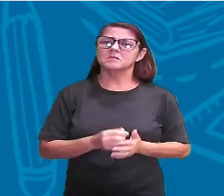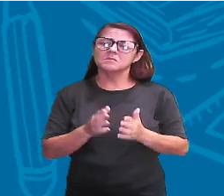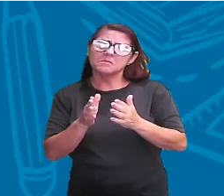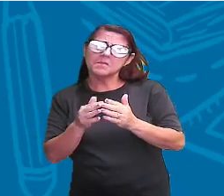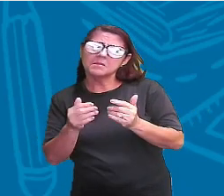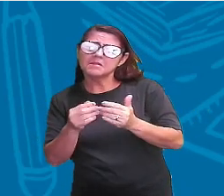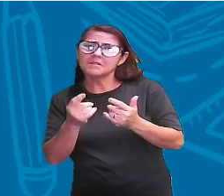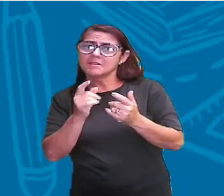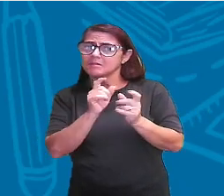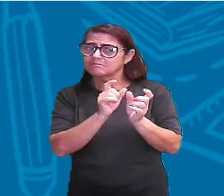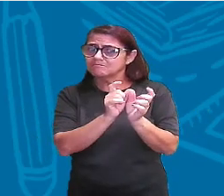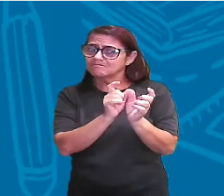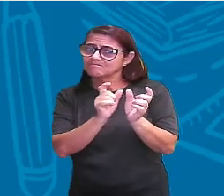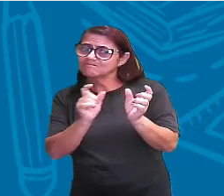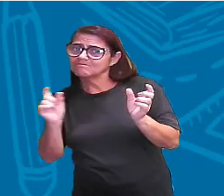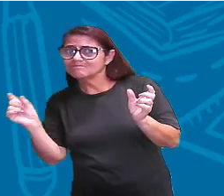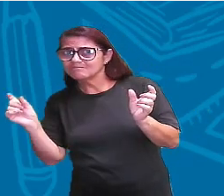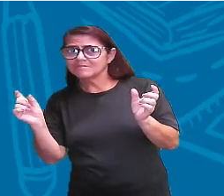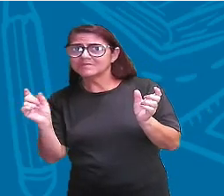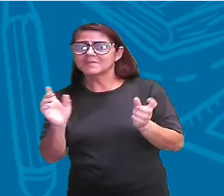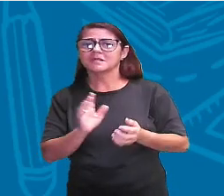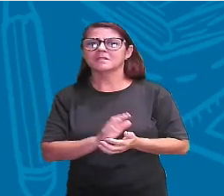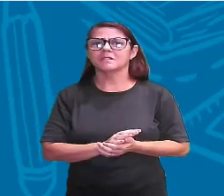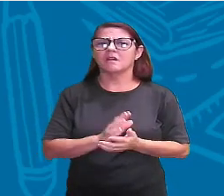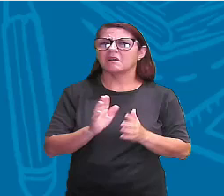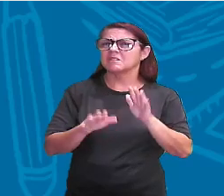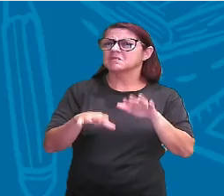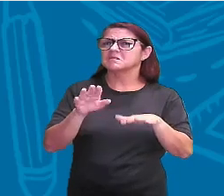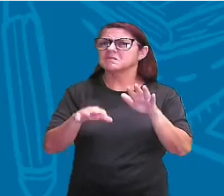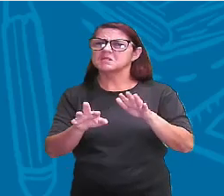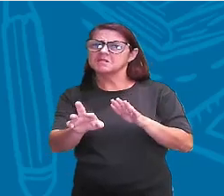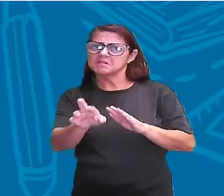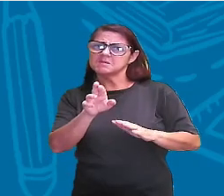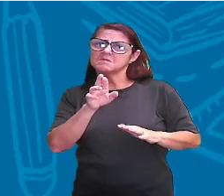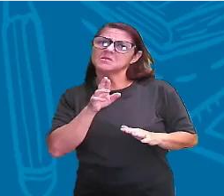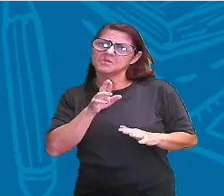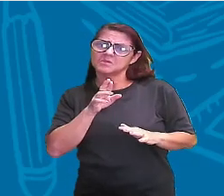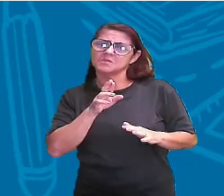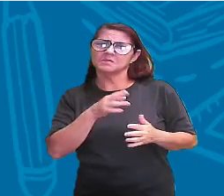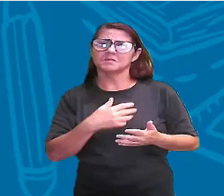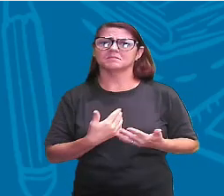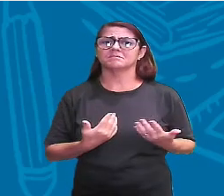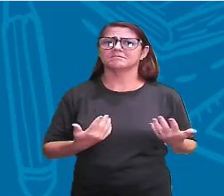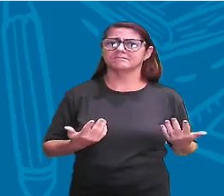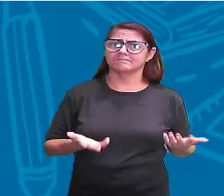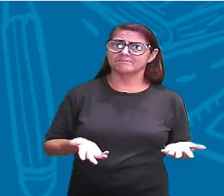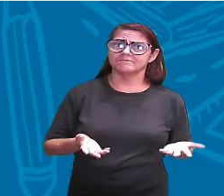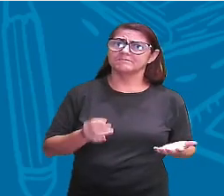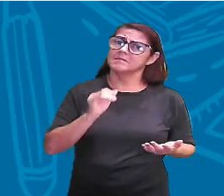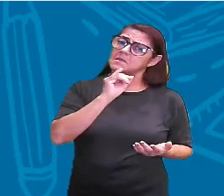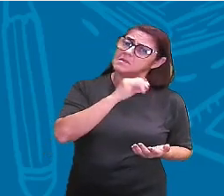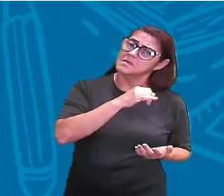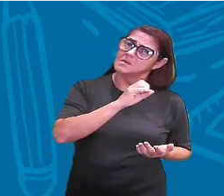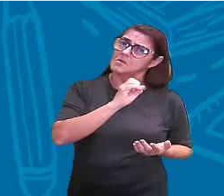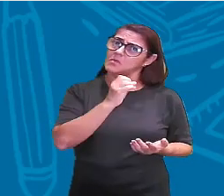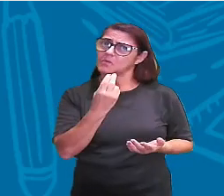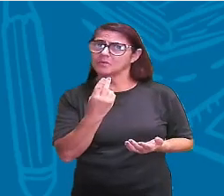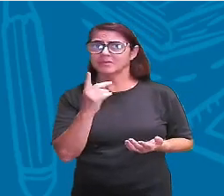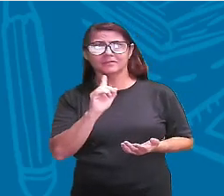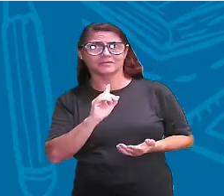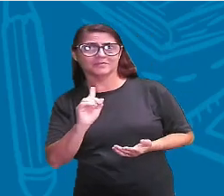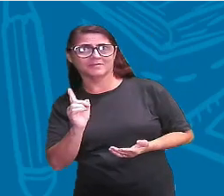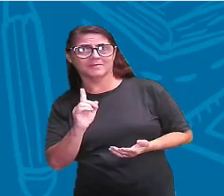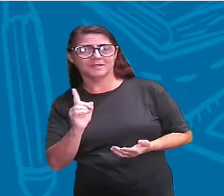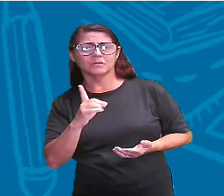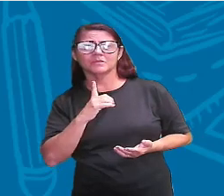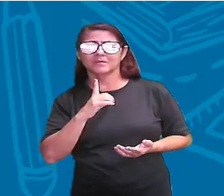pedir complemento. É isso mesmo. Às vezes a gente responde perguntas que é yes ou no, sim ou não. E a gente tem também